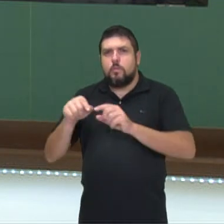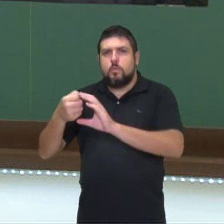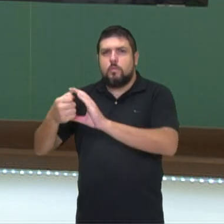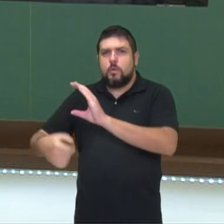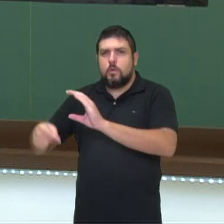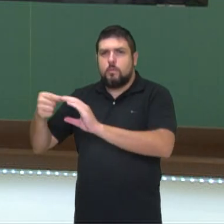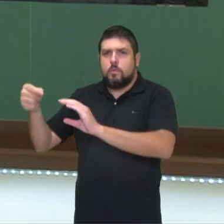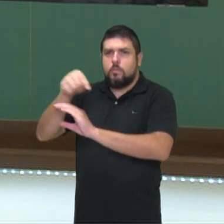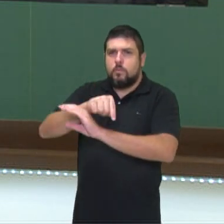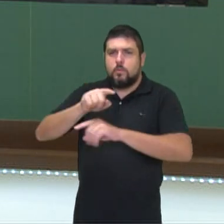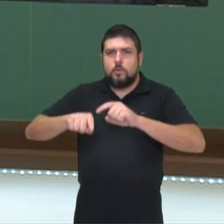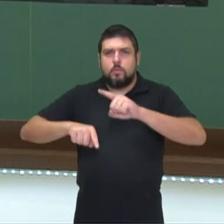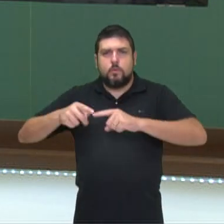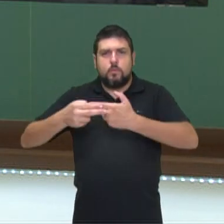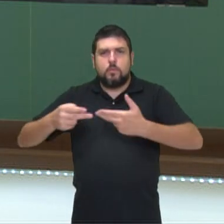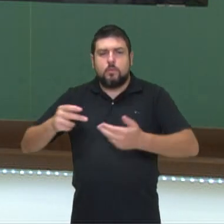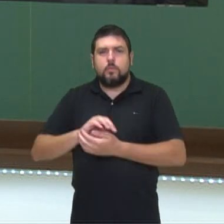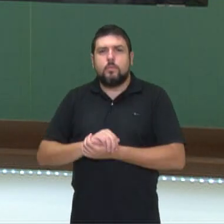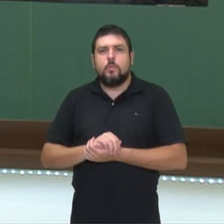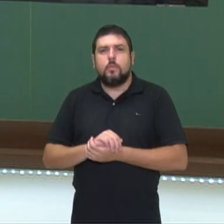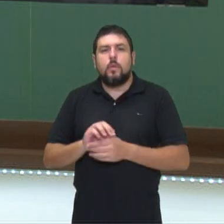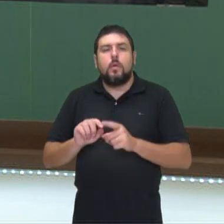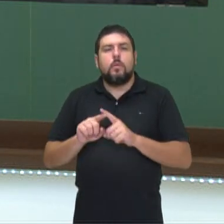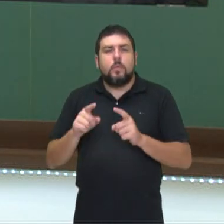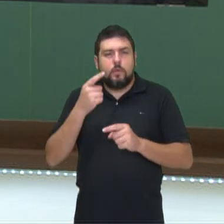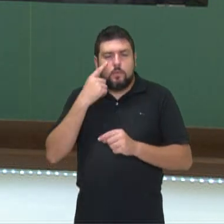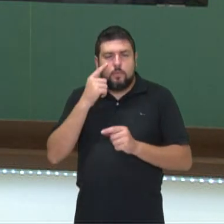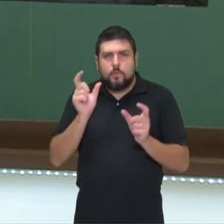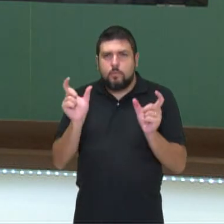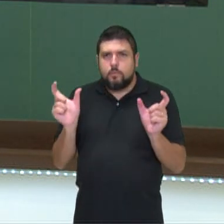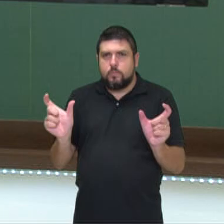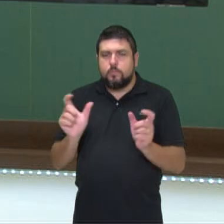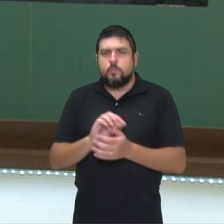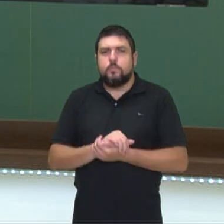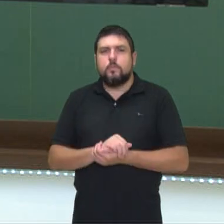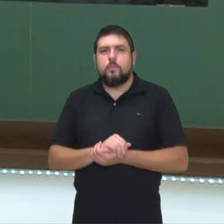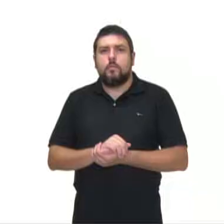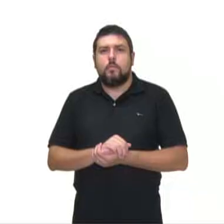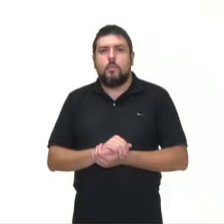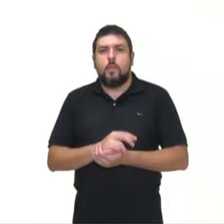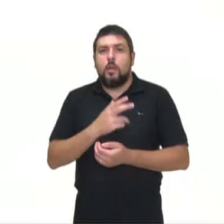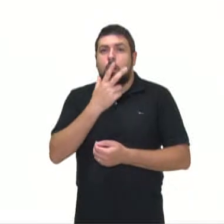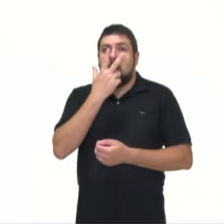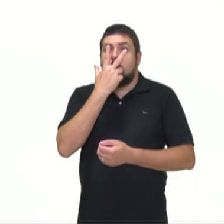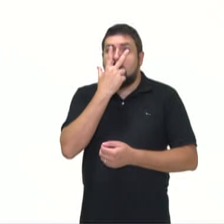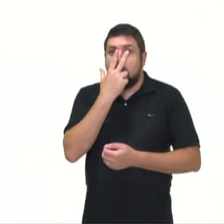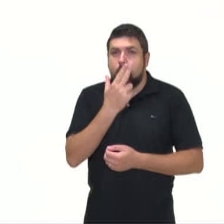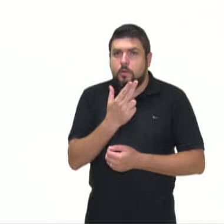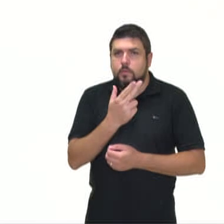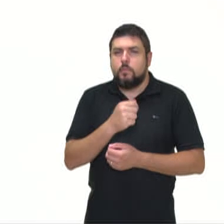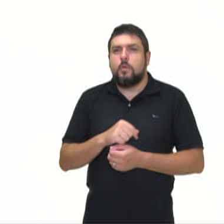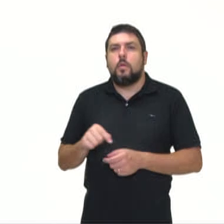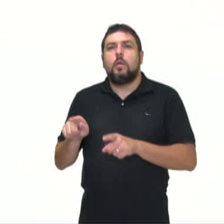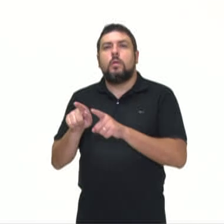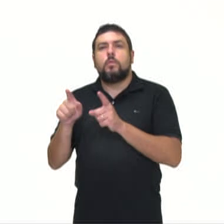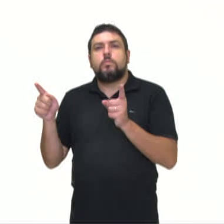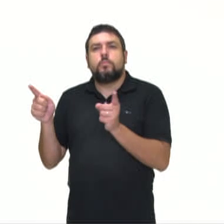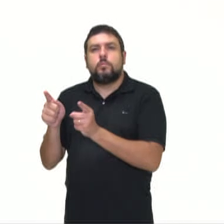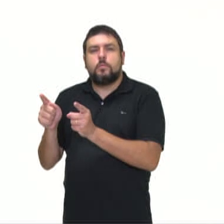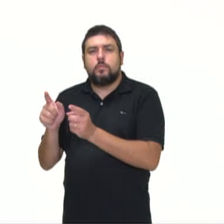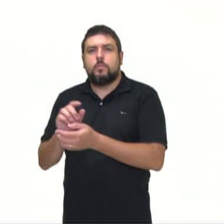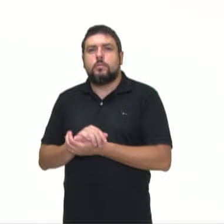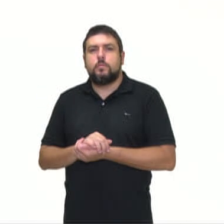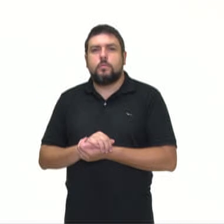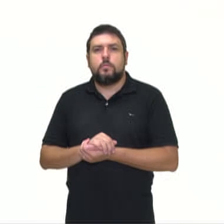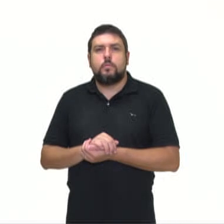exercício anterior. Mas confira agora esses 2 núcleos. Achava é o verbo e pequena, o predicativo do objeto,